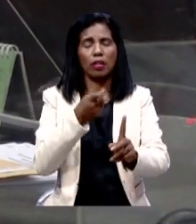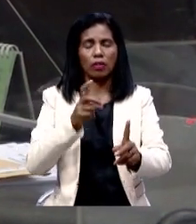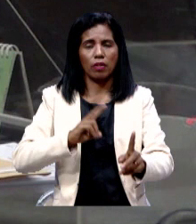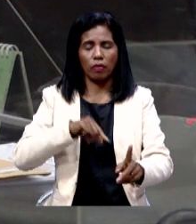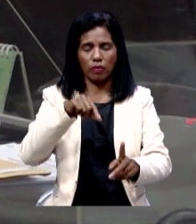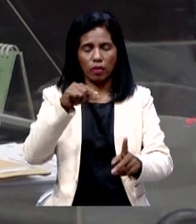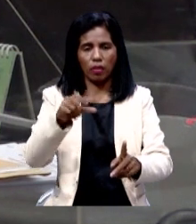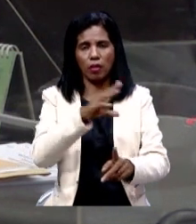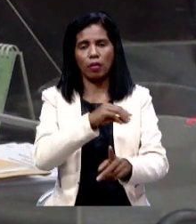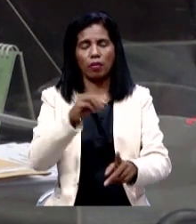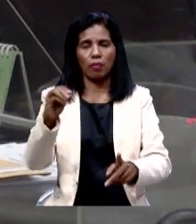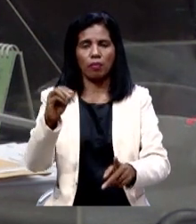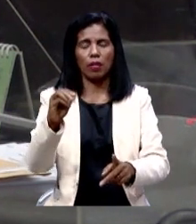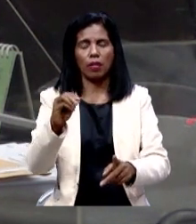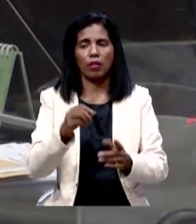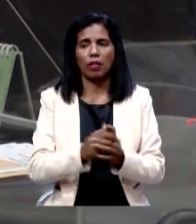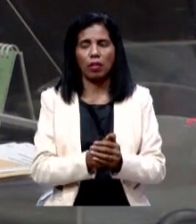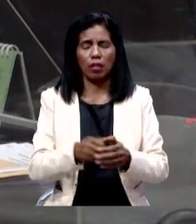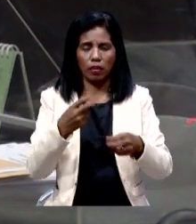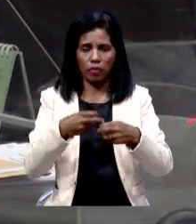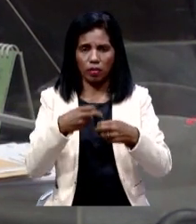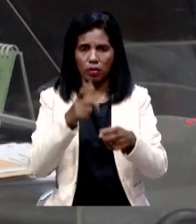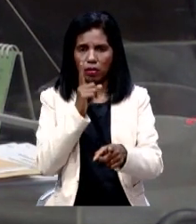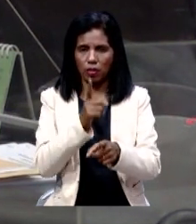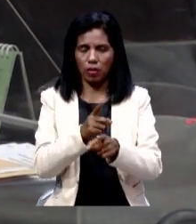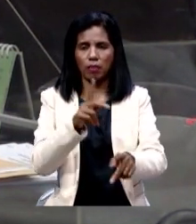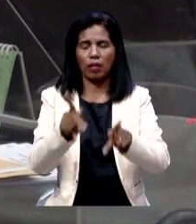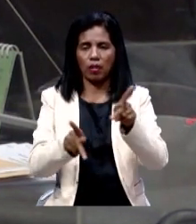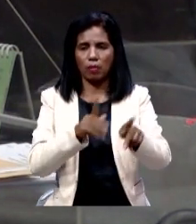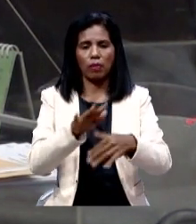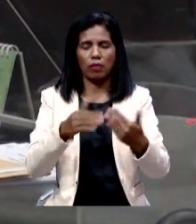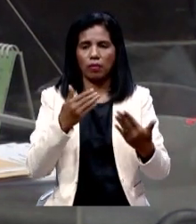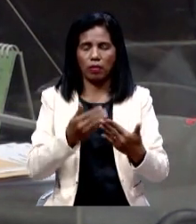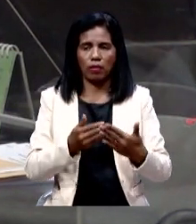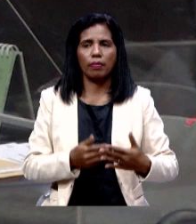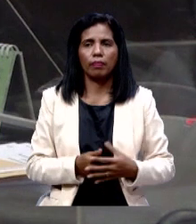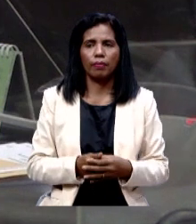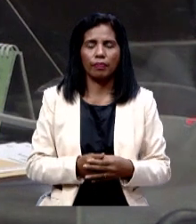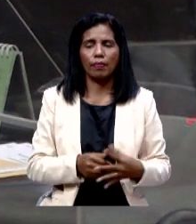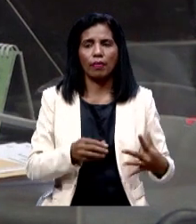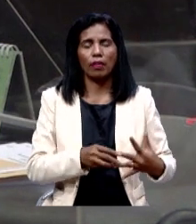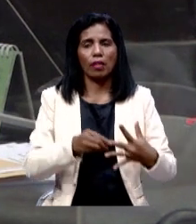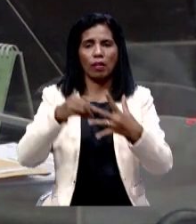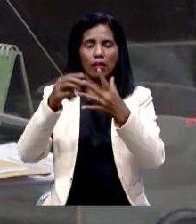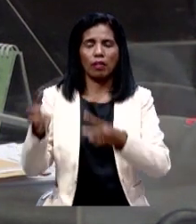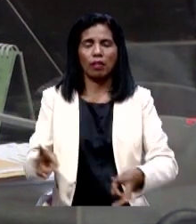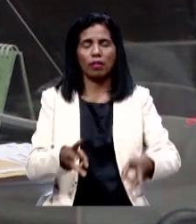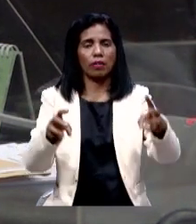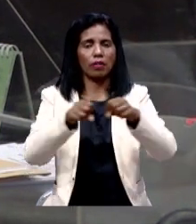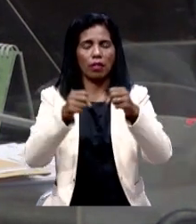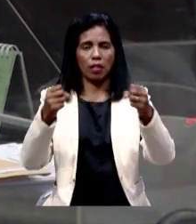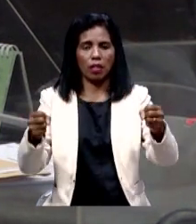ba watulari no wat karbau e dificulta tebes ba komunidad sira liu liu estrada sira kotu ponti